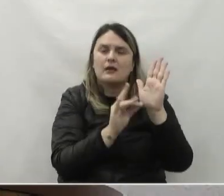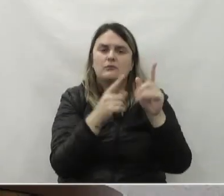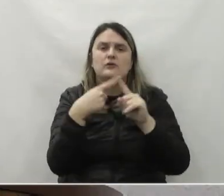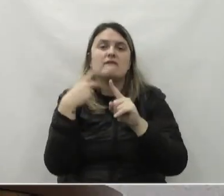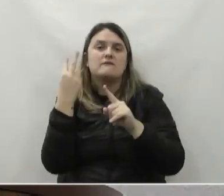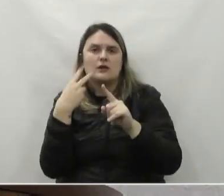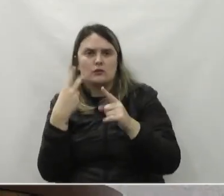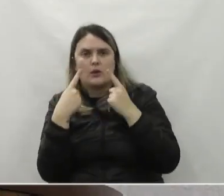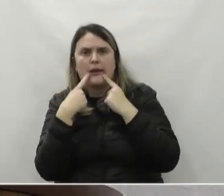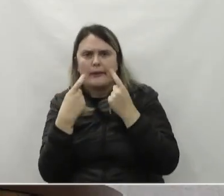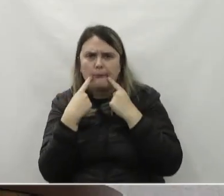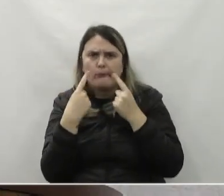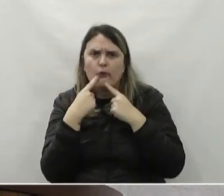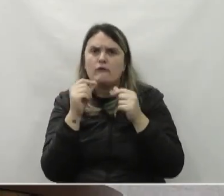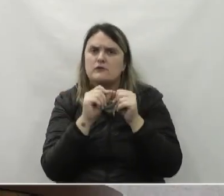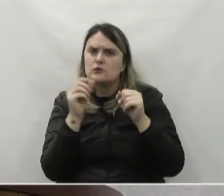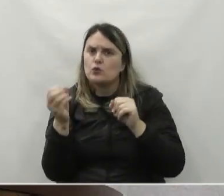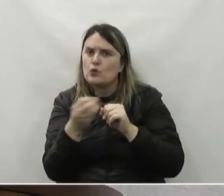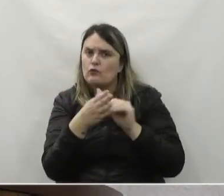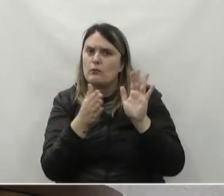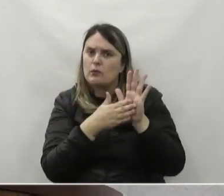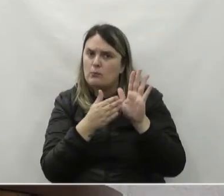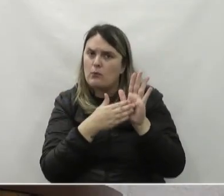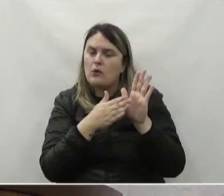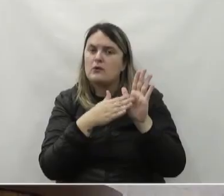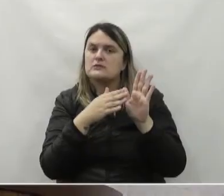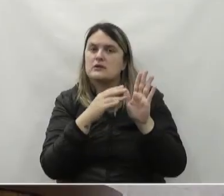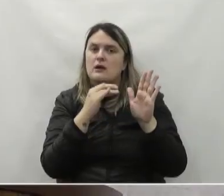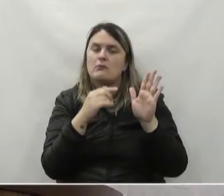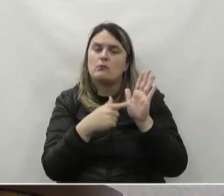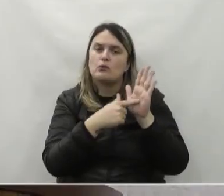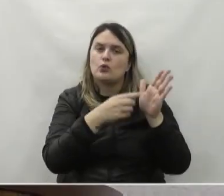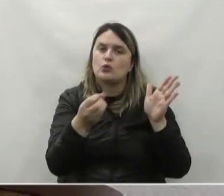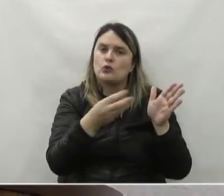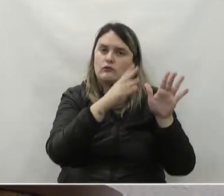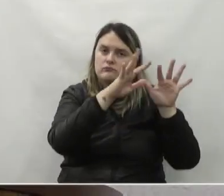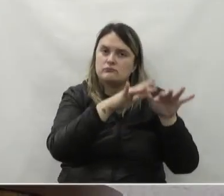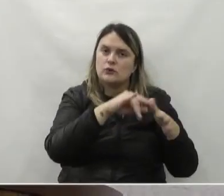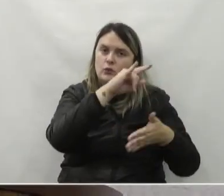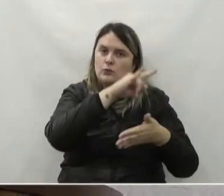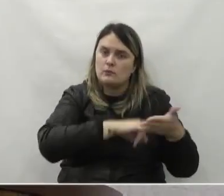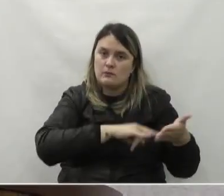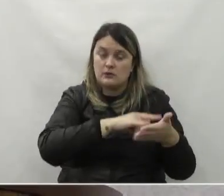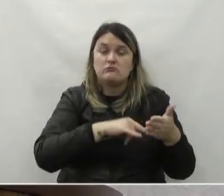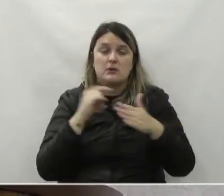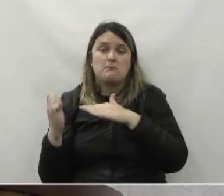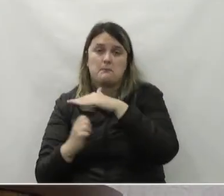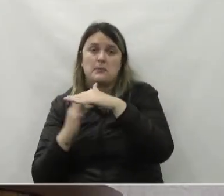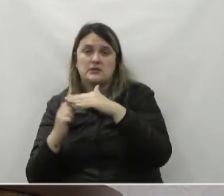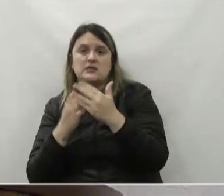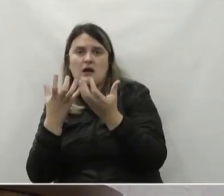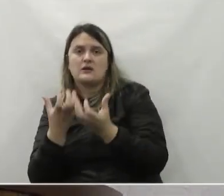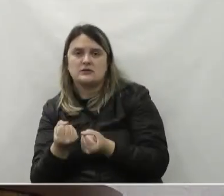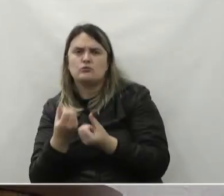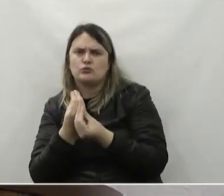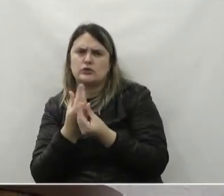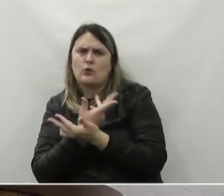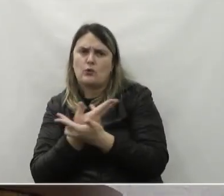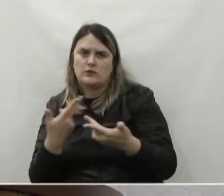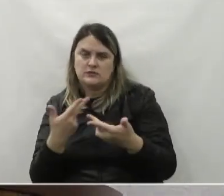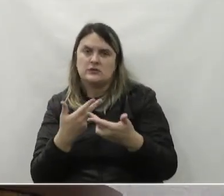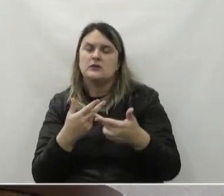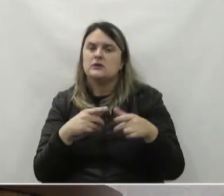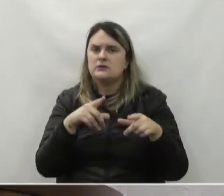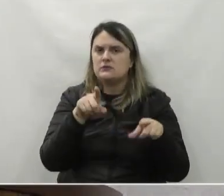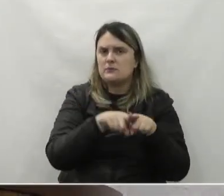vereadores dessa Casa de Leis e também o que o Executivo gostaria que fosse